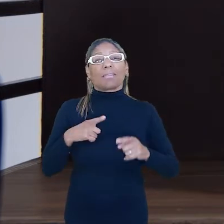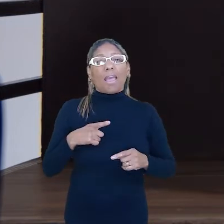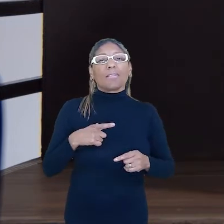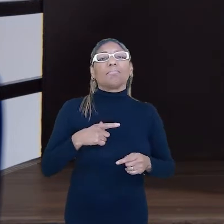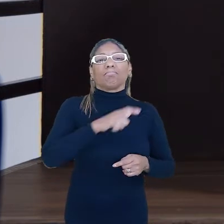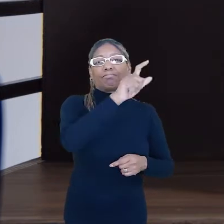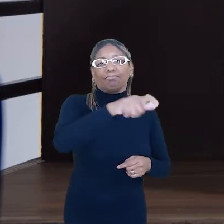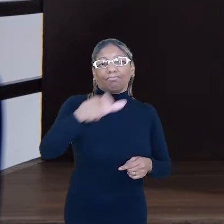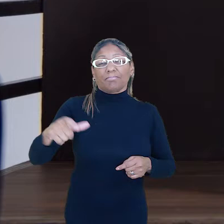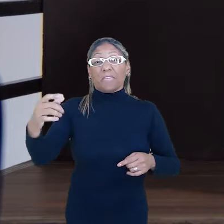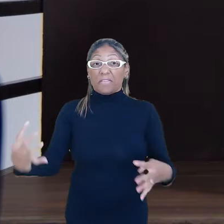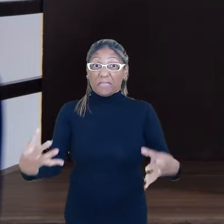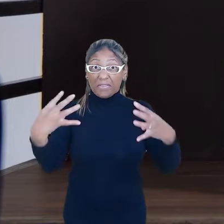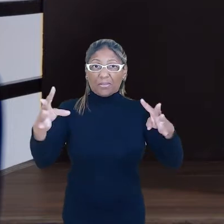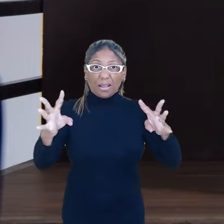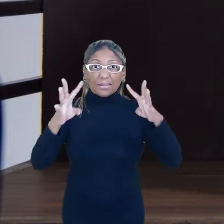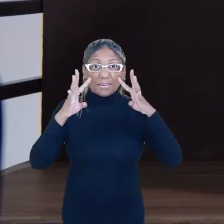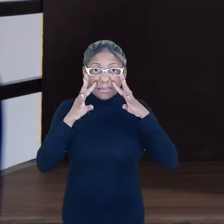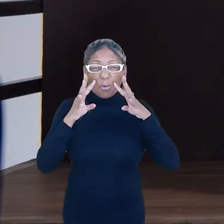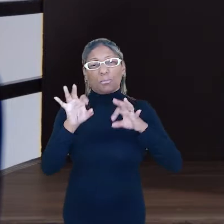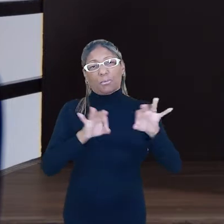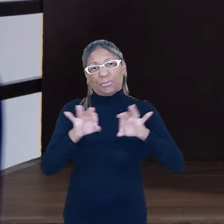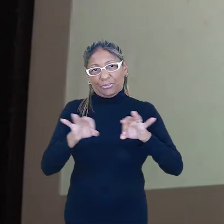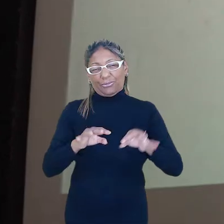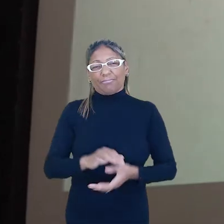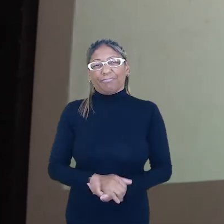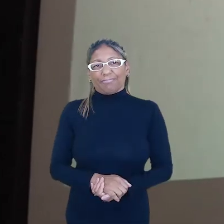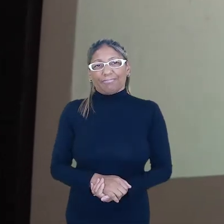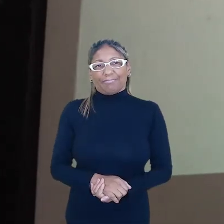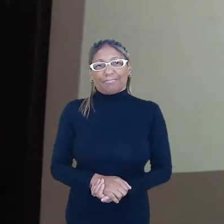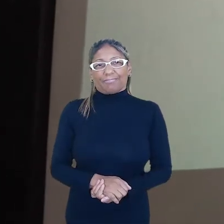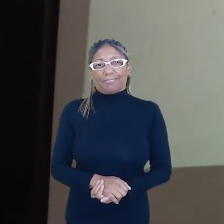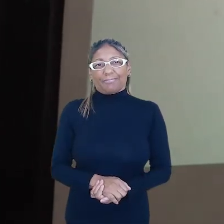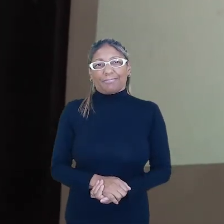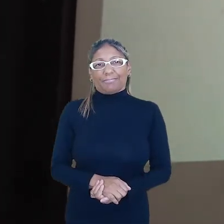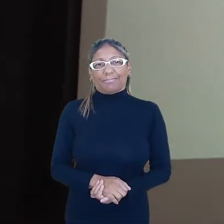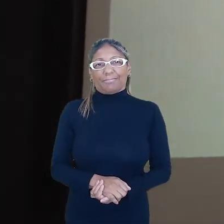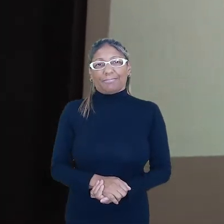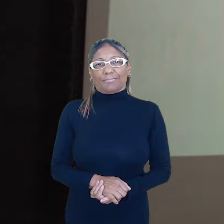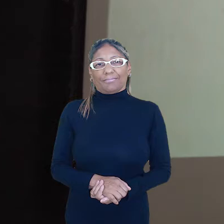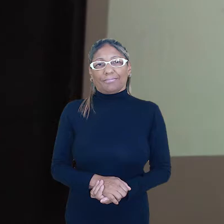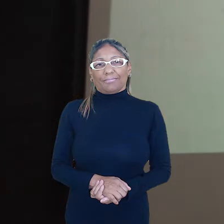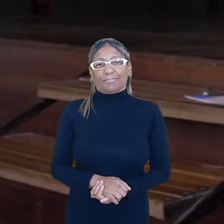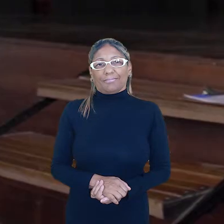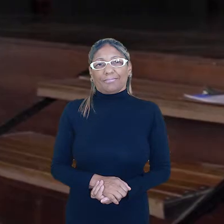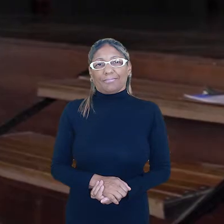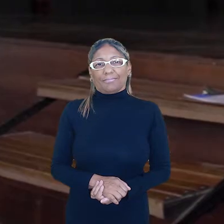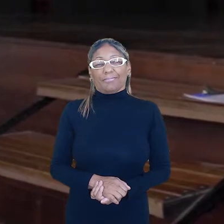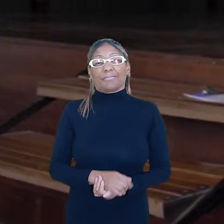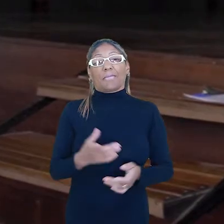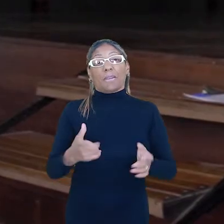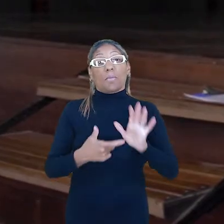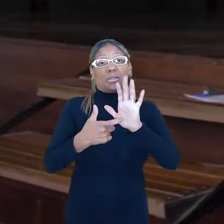pessoas assistindo a gente e dando atenção também para o nosso projeto. Slide projetado. Rodada de apresentações. A gente